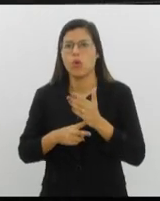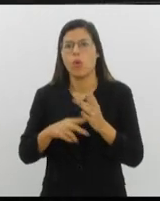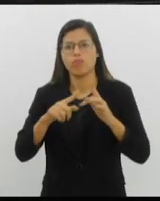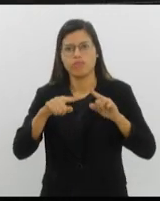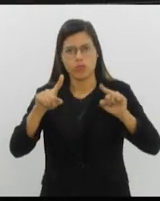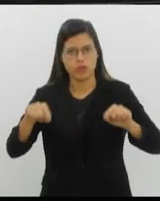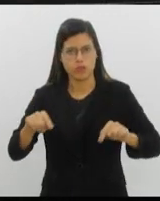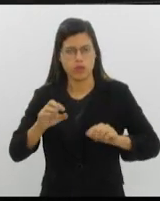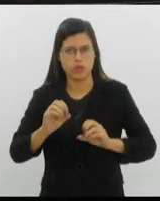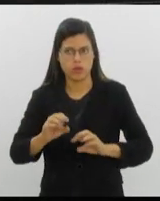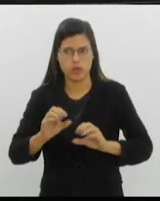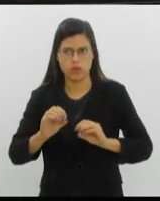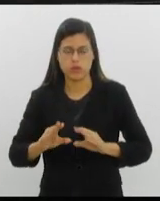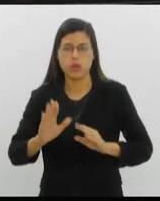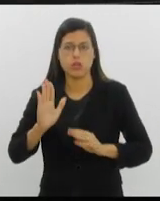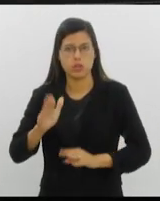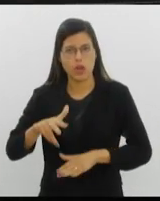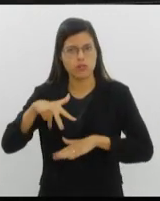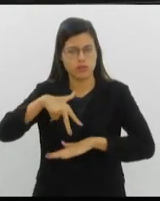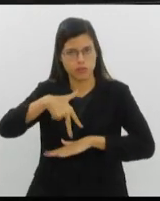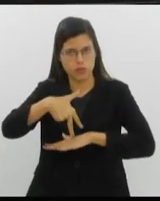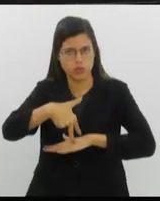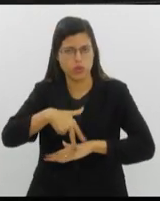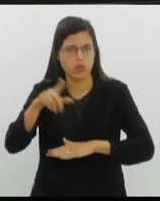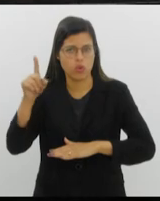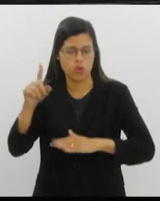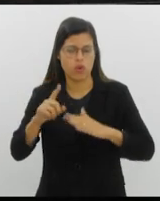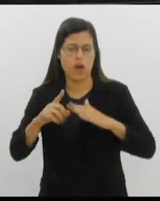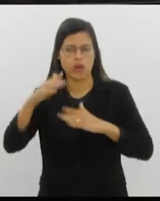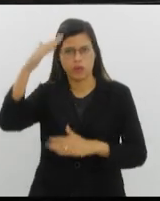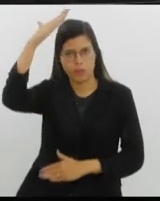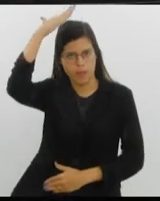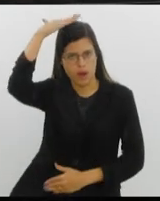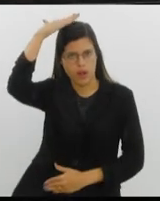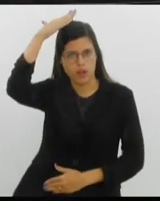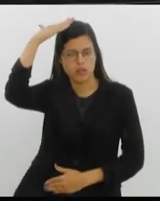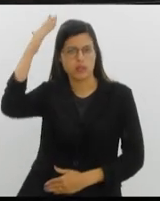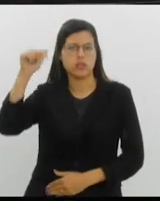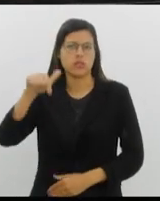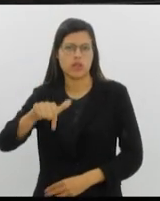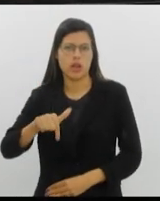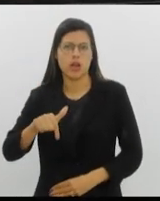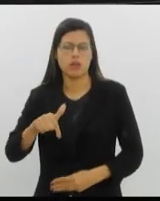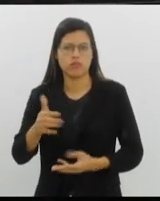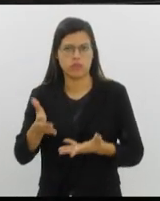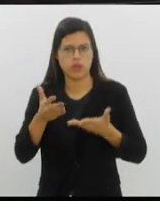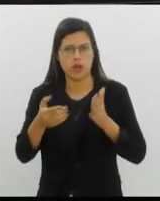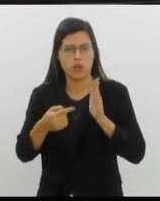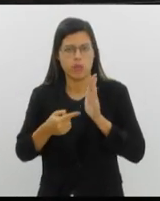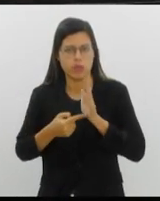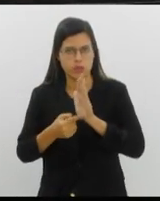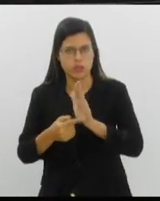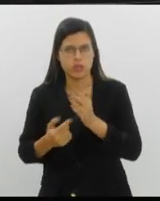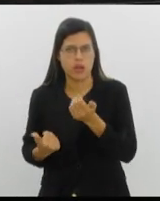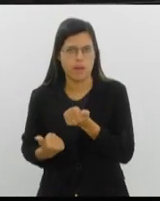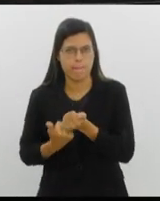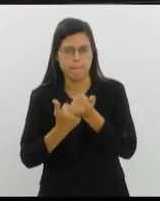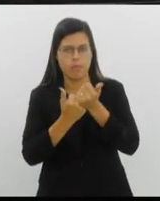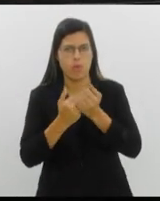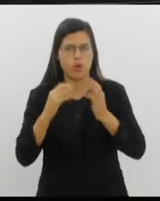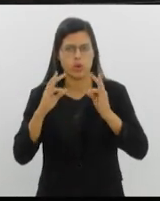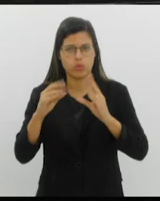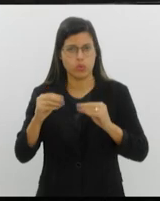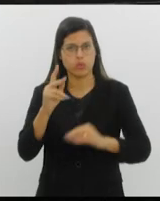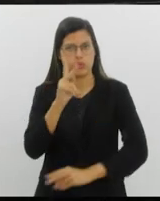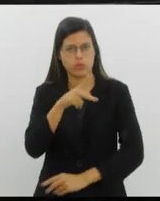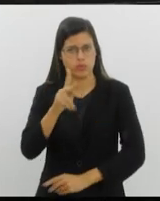se posicionou no Paraná veementemente contra essa medida. Quero aqui expressar também o meu apoio a todos os professores,